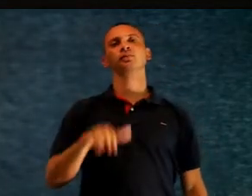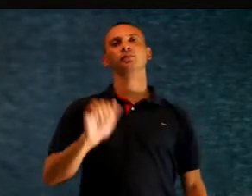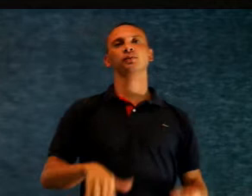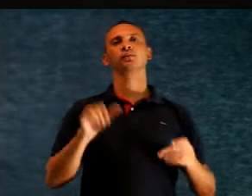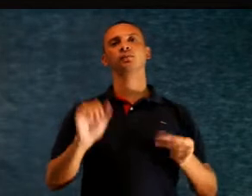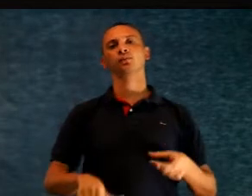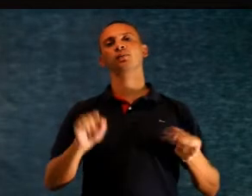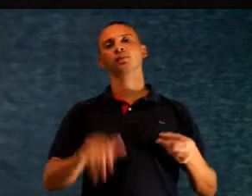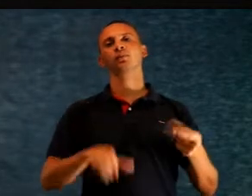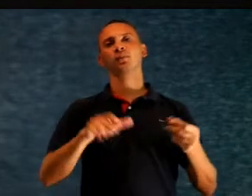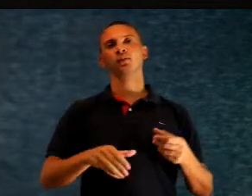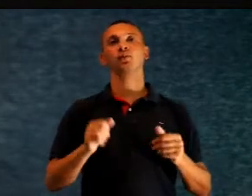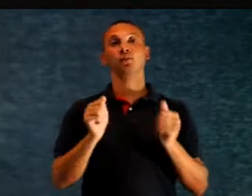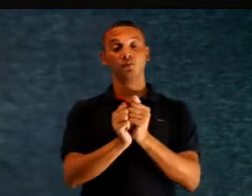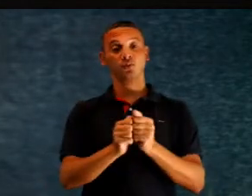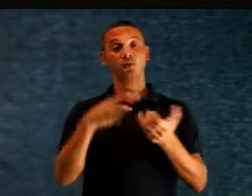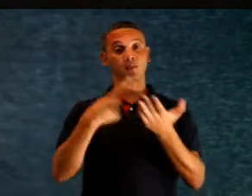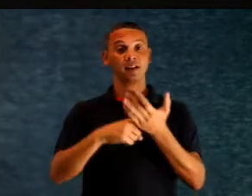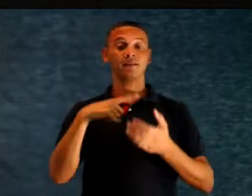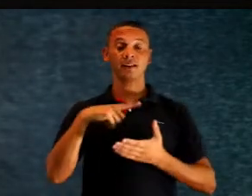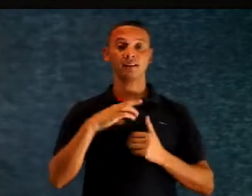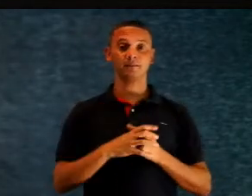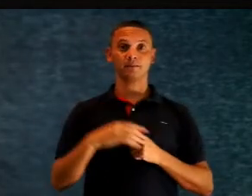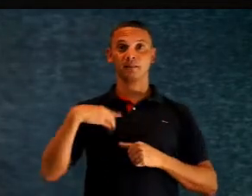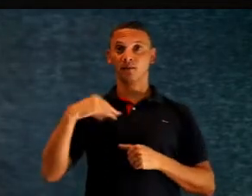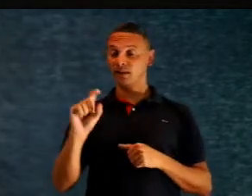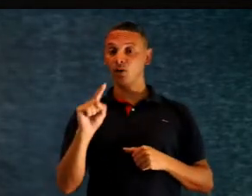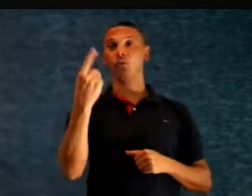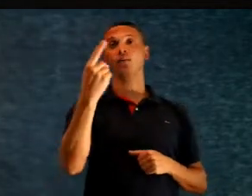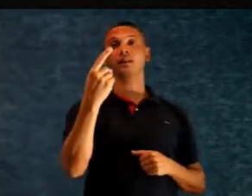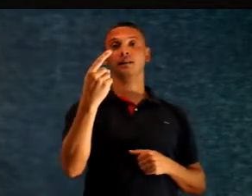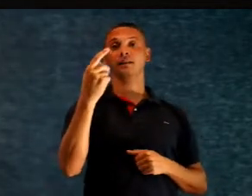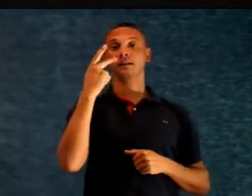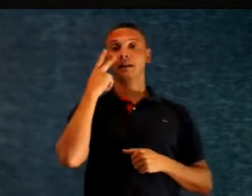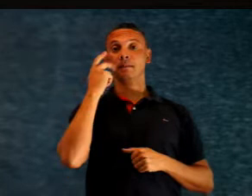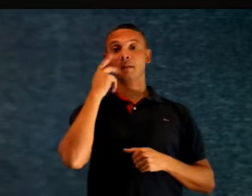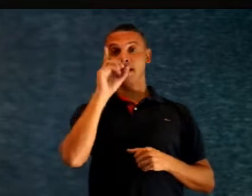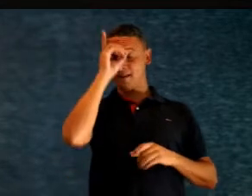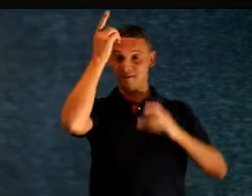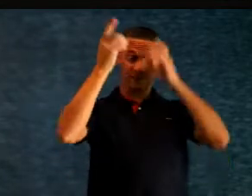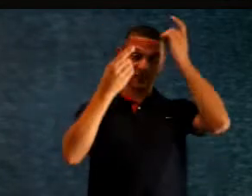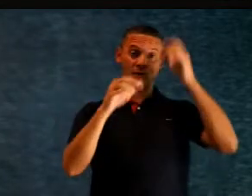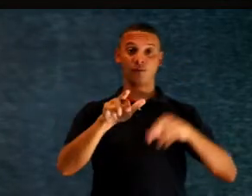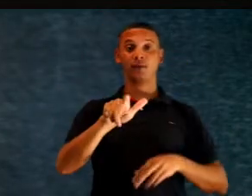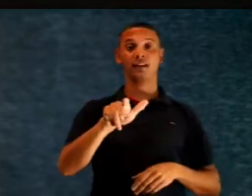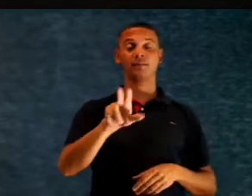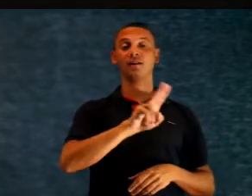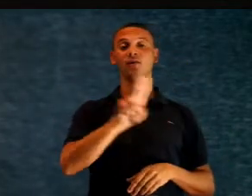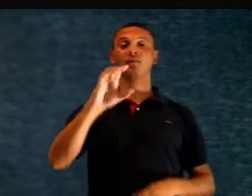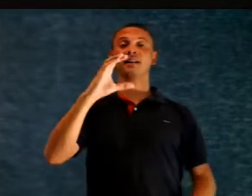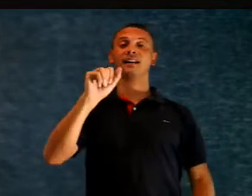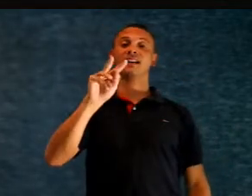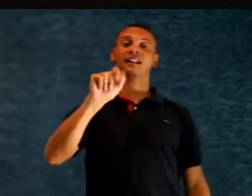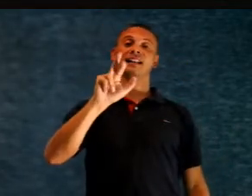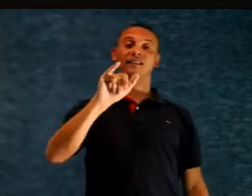inteiramente imprevisível. Esta menina, que morava no interior e em quem eu acreditava e não acreditava, e